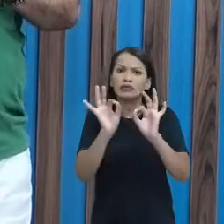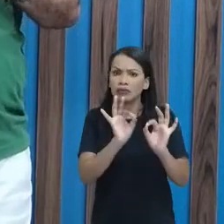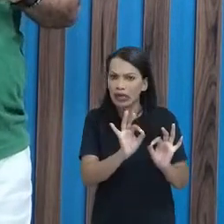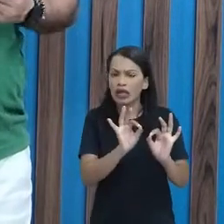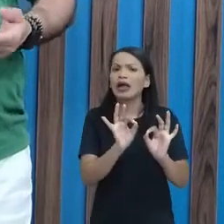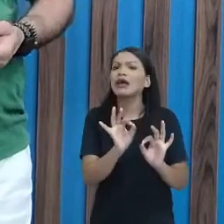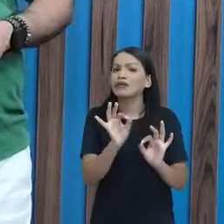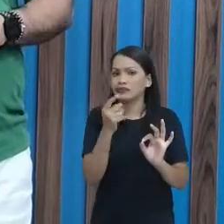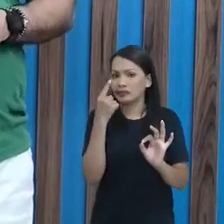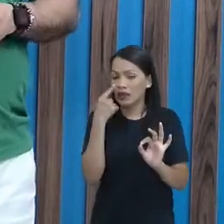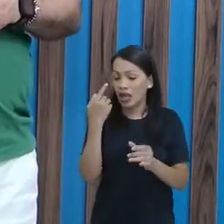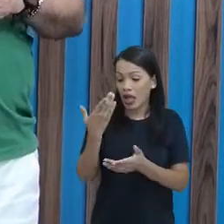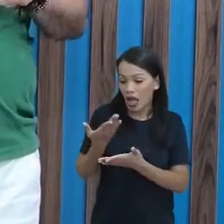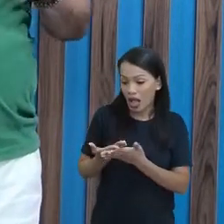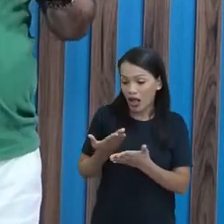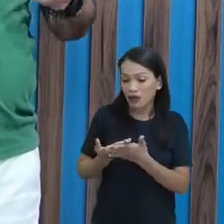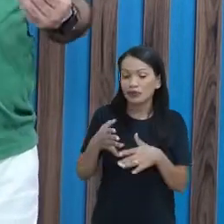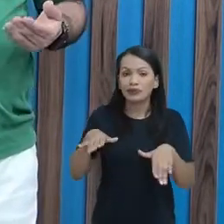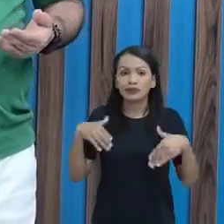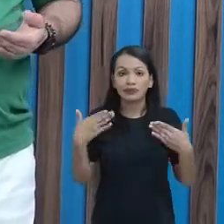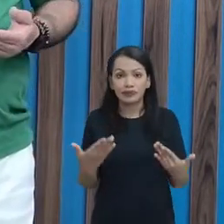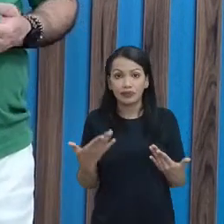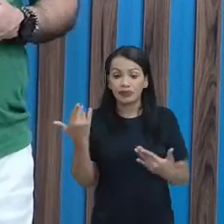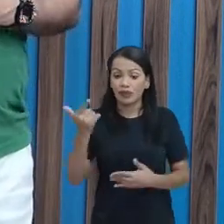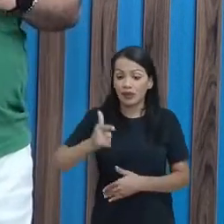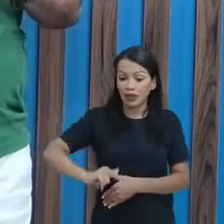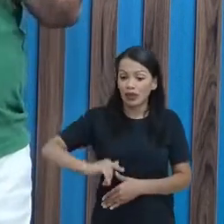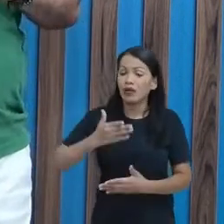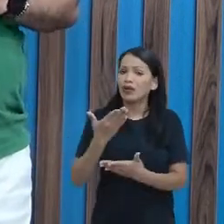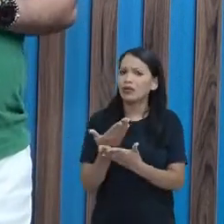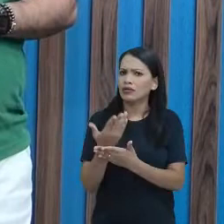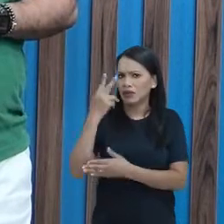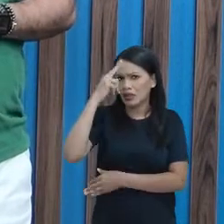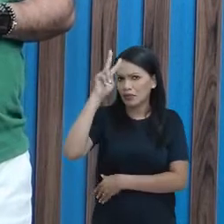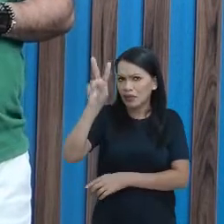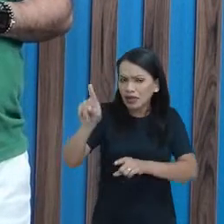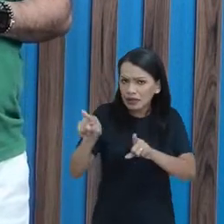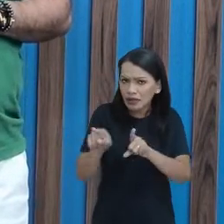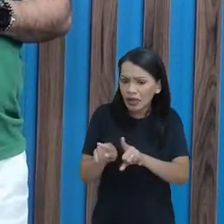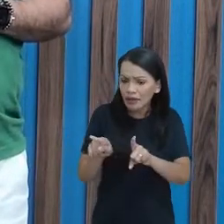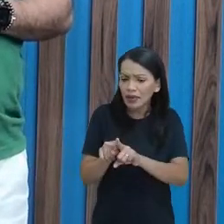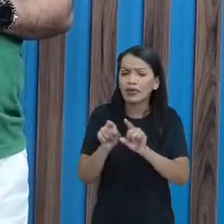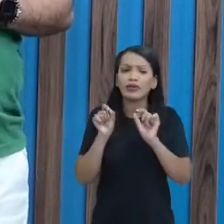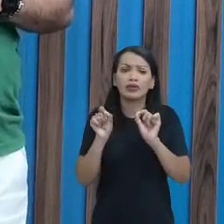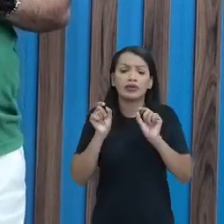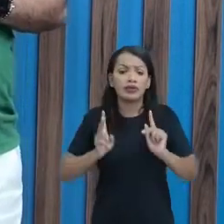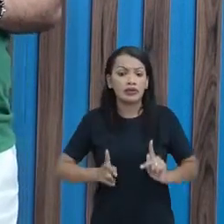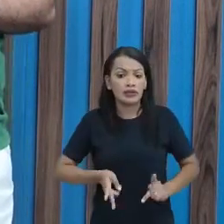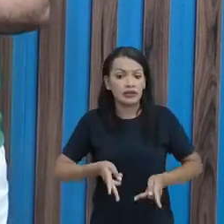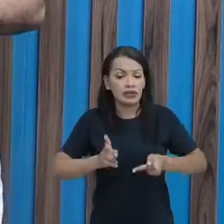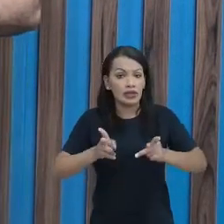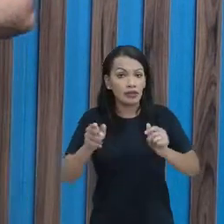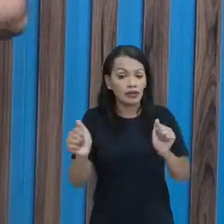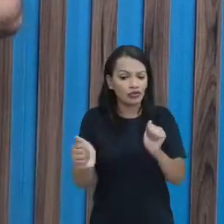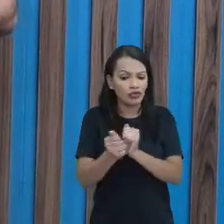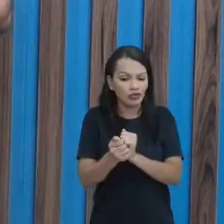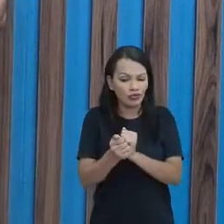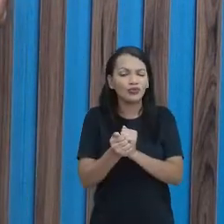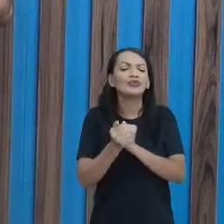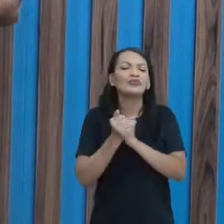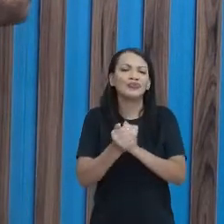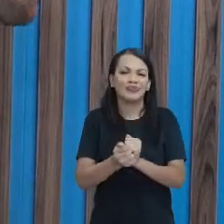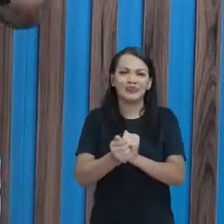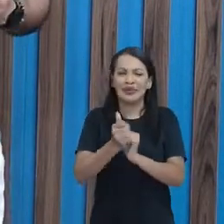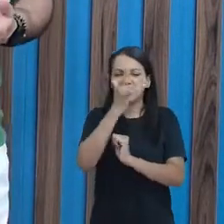Então, nesse sentido, nós vamos para mais uma aula. Lembrar também que a gente anda aqui sempre muito bem